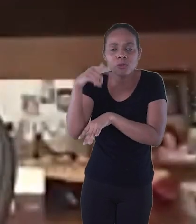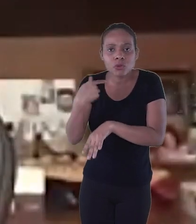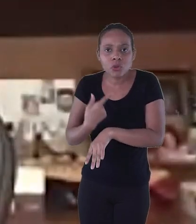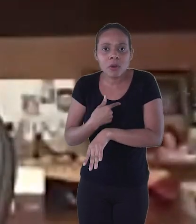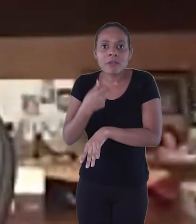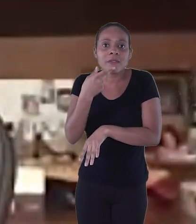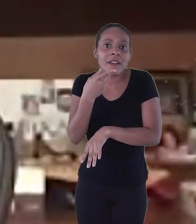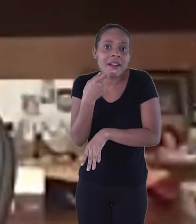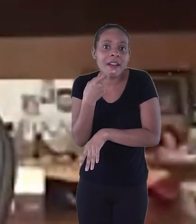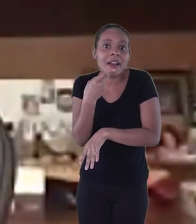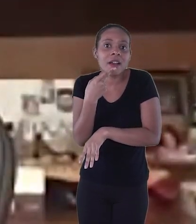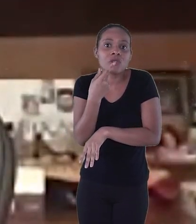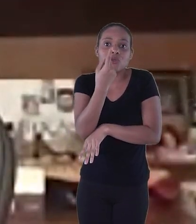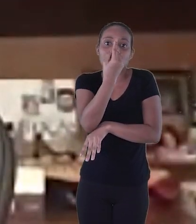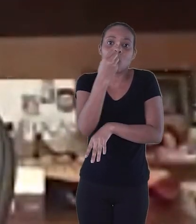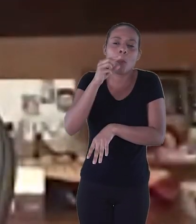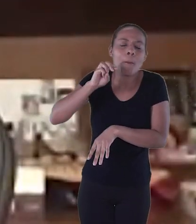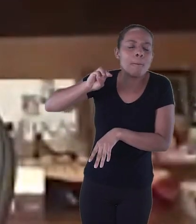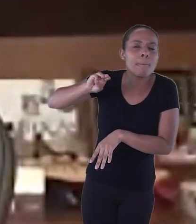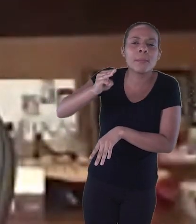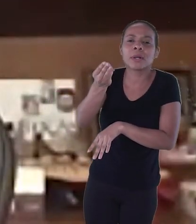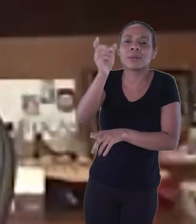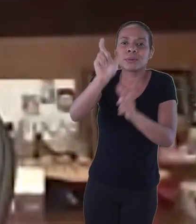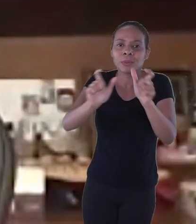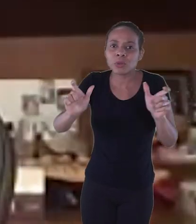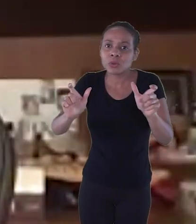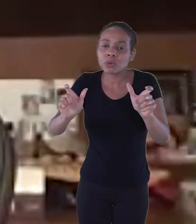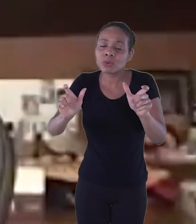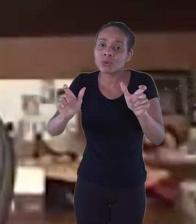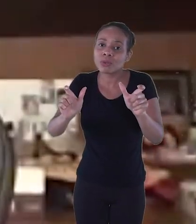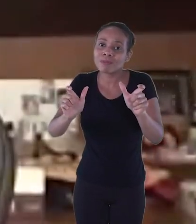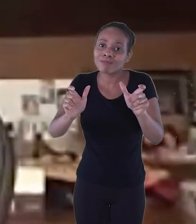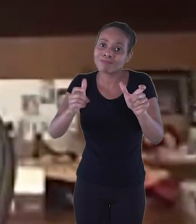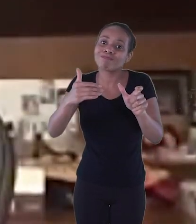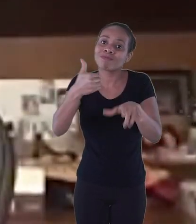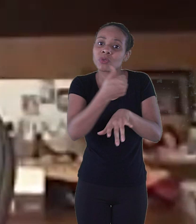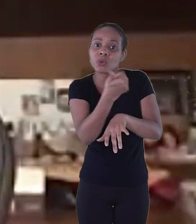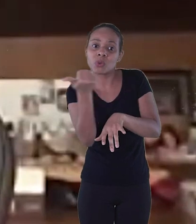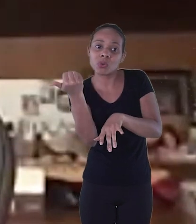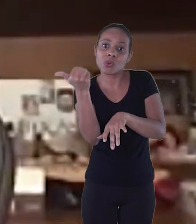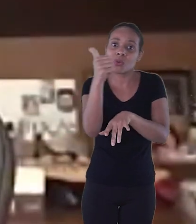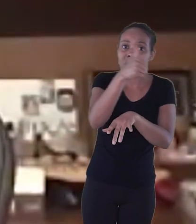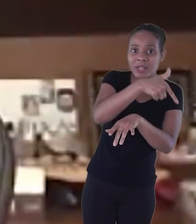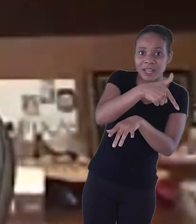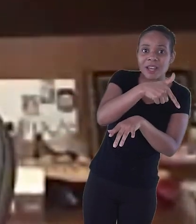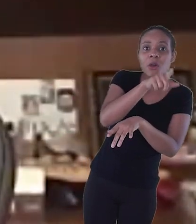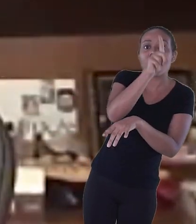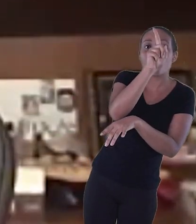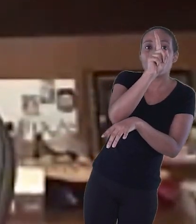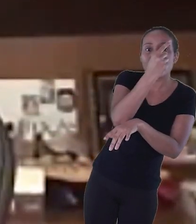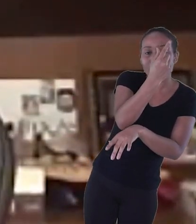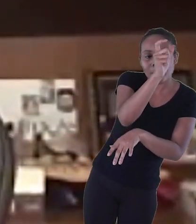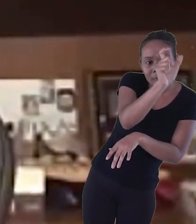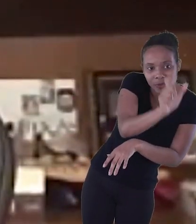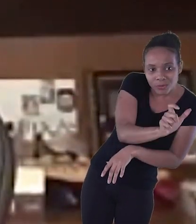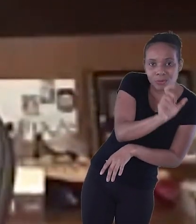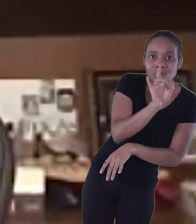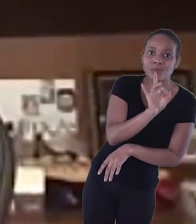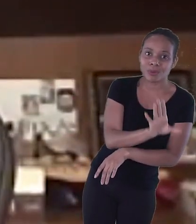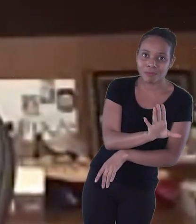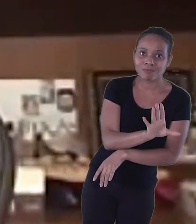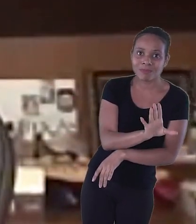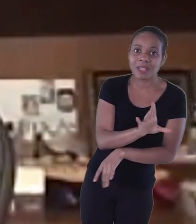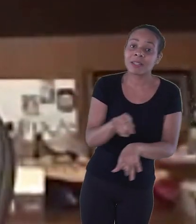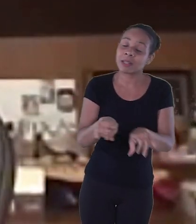que de uma pessoa, de uma alma, de uma experiência. E falta muito disso, e sobretudo faltam retratos de